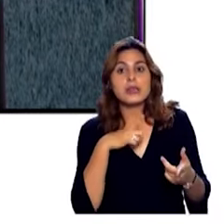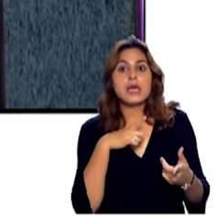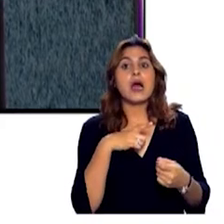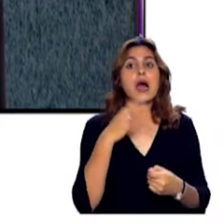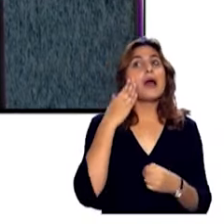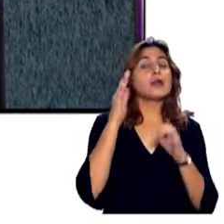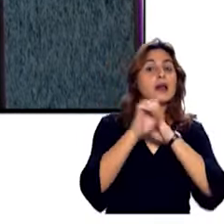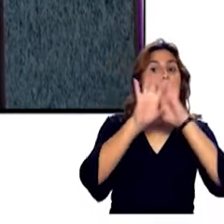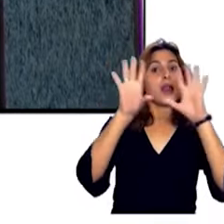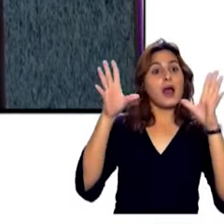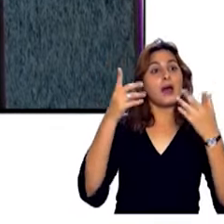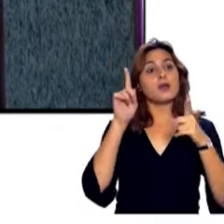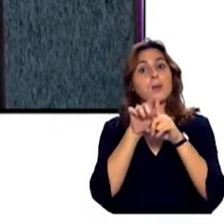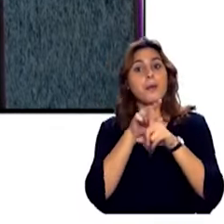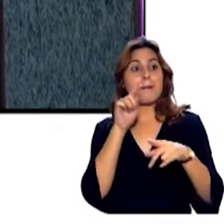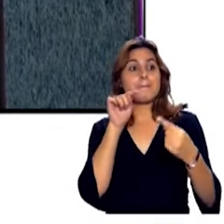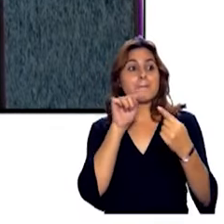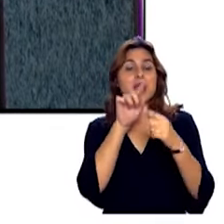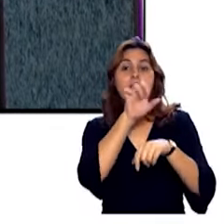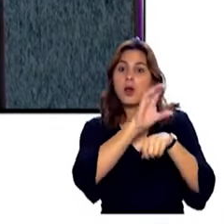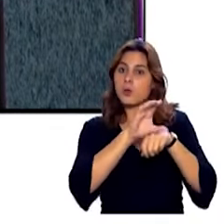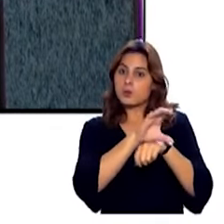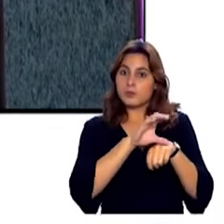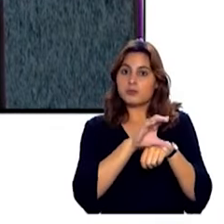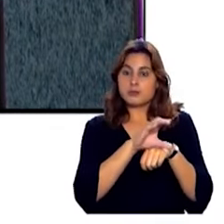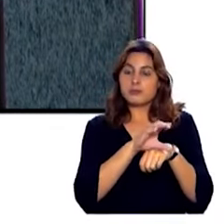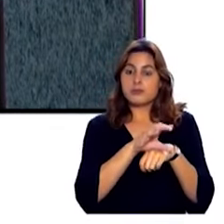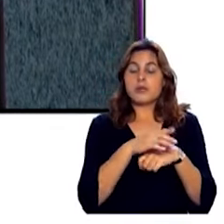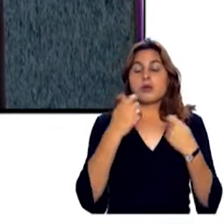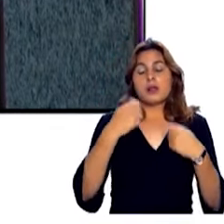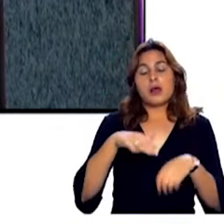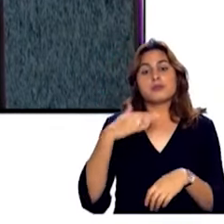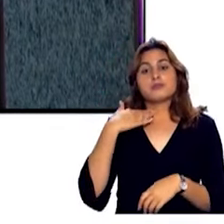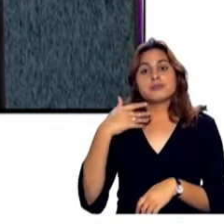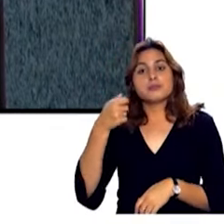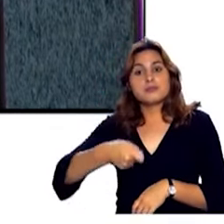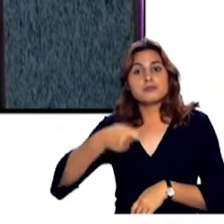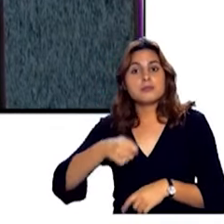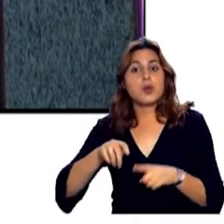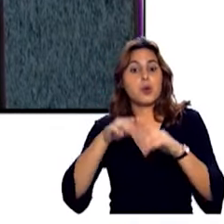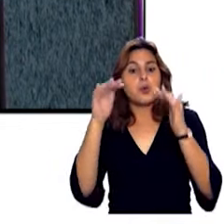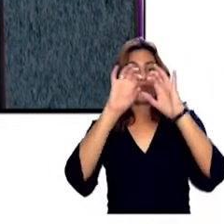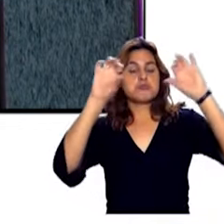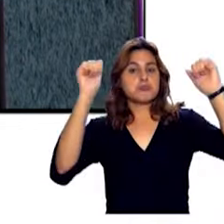constitucional suscitada pelo juiz ou pelo tribunal inferior